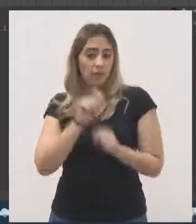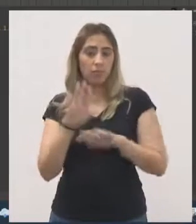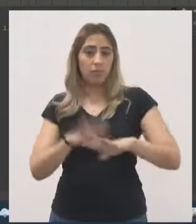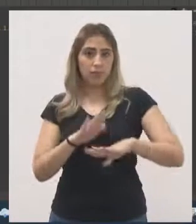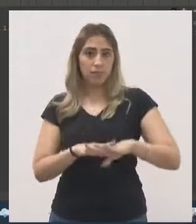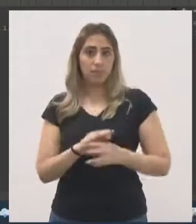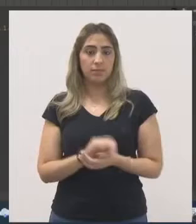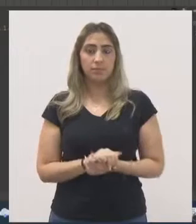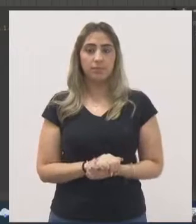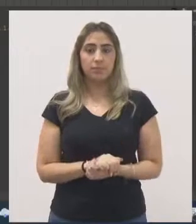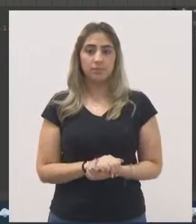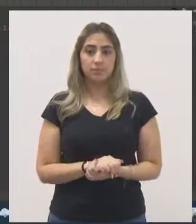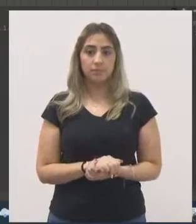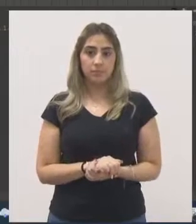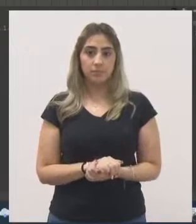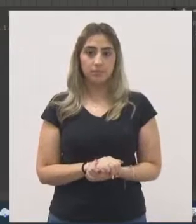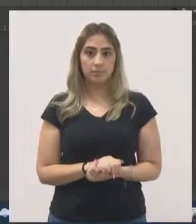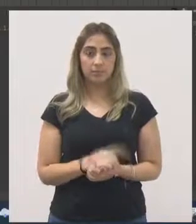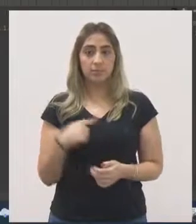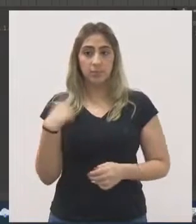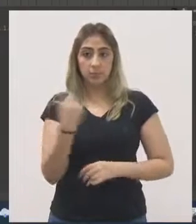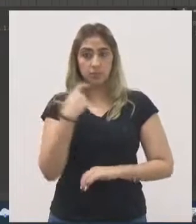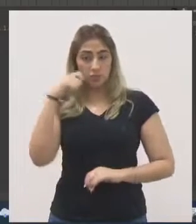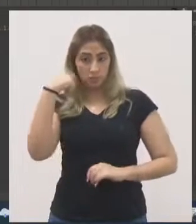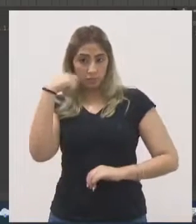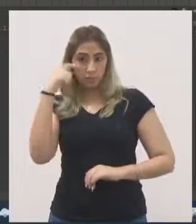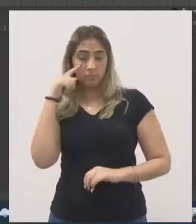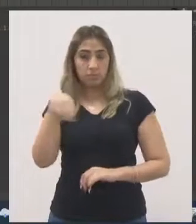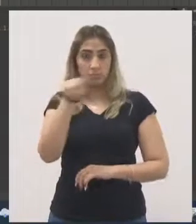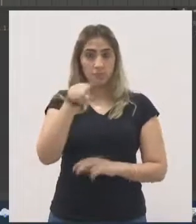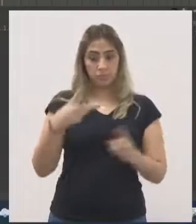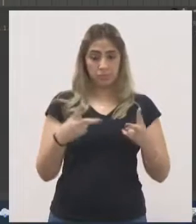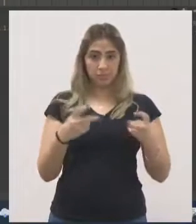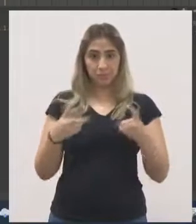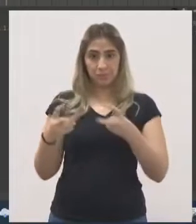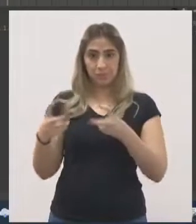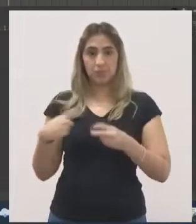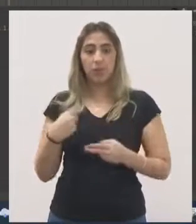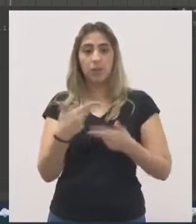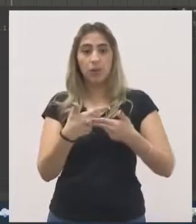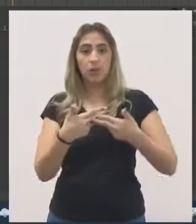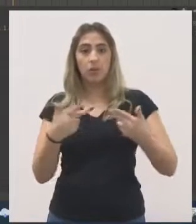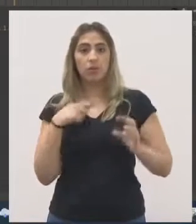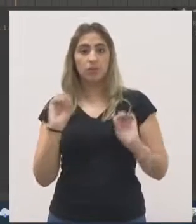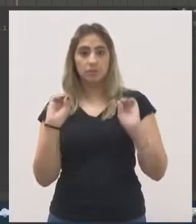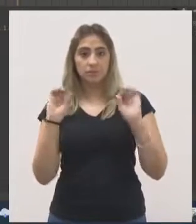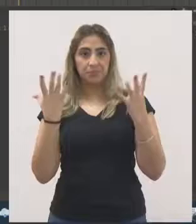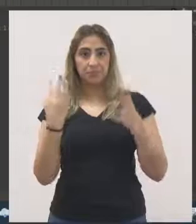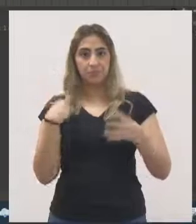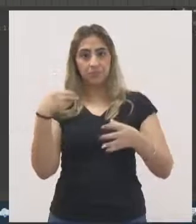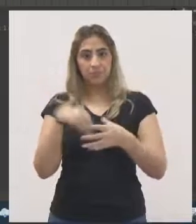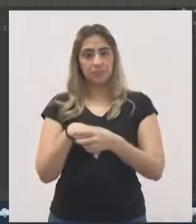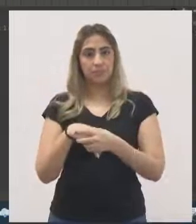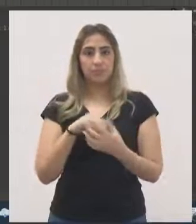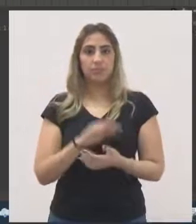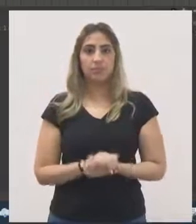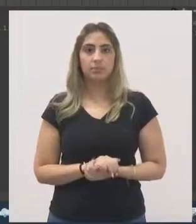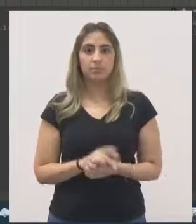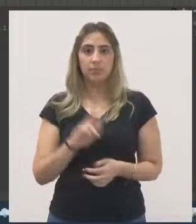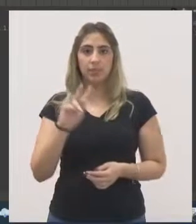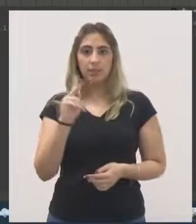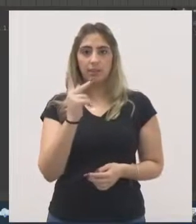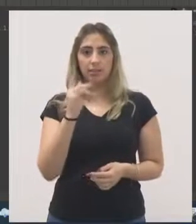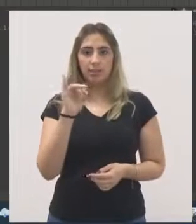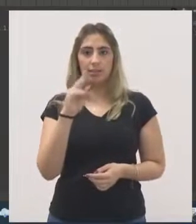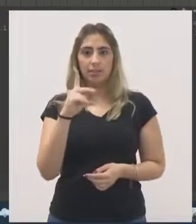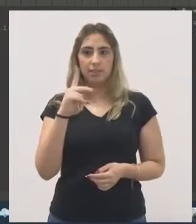E foi até legal que a gente gravou aqui, pessoal, para vocês perceberem uma coisa que rola no Reaper. Fechamos